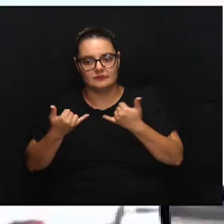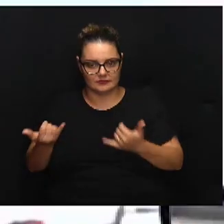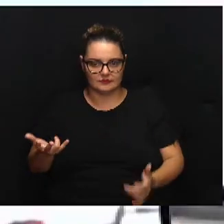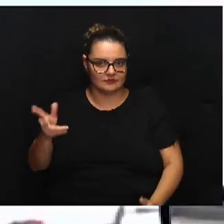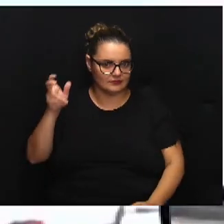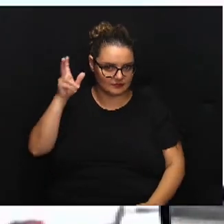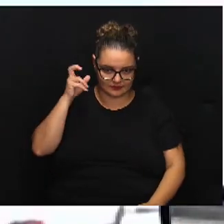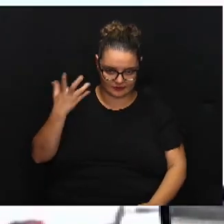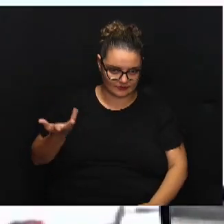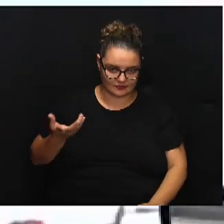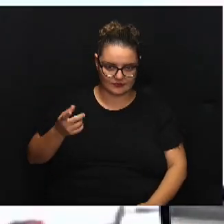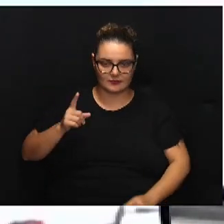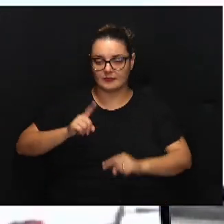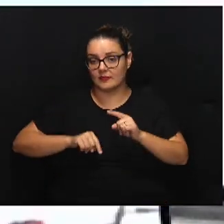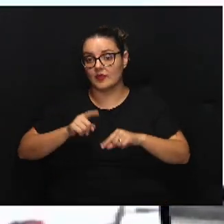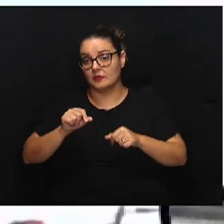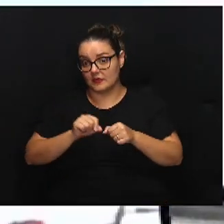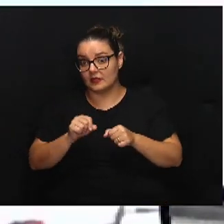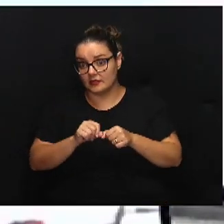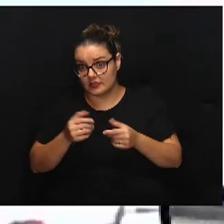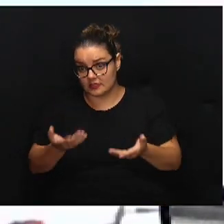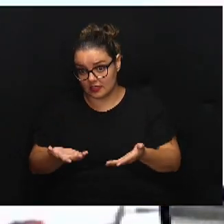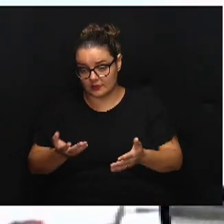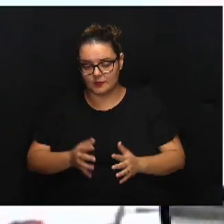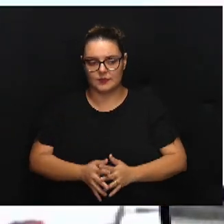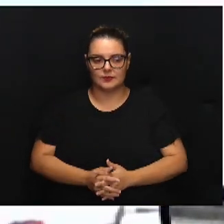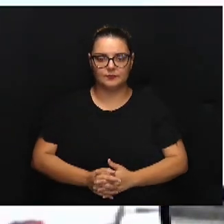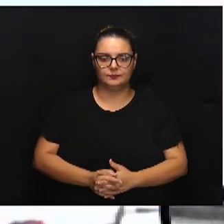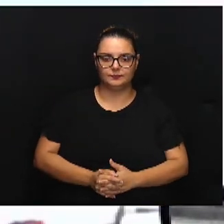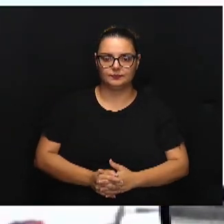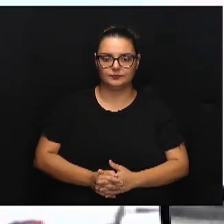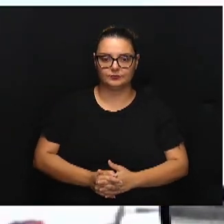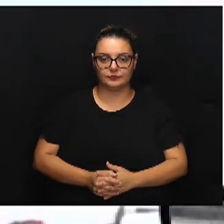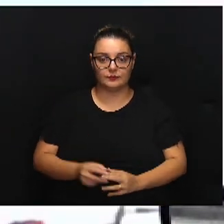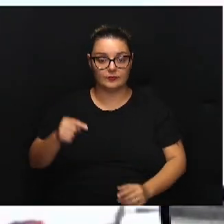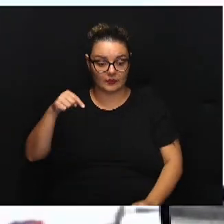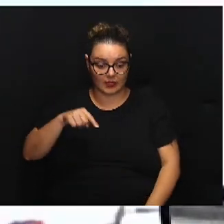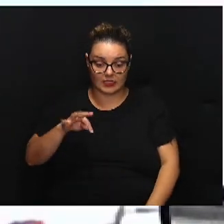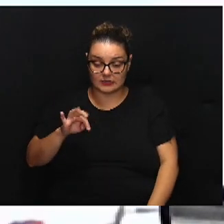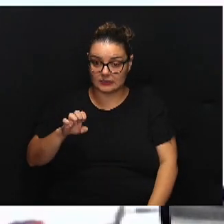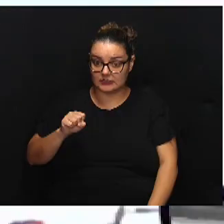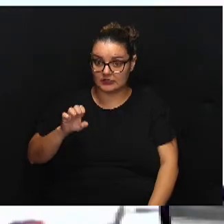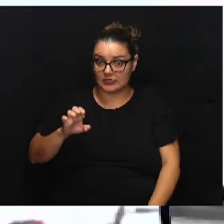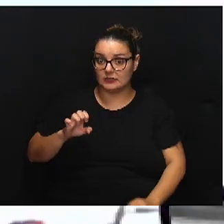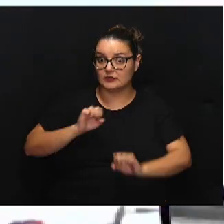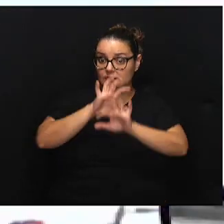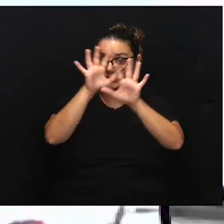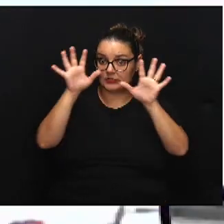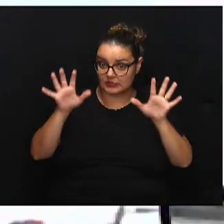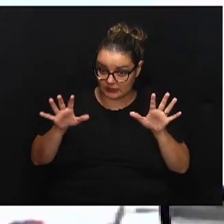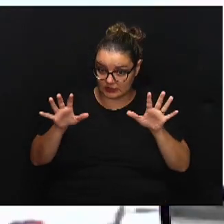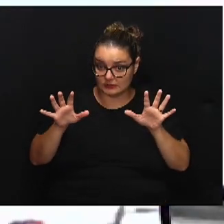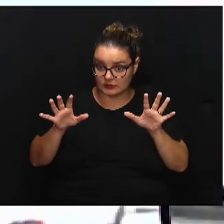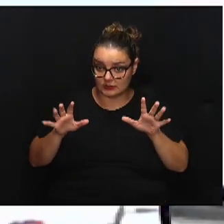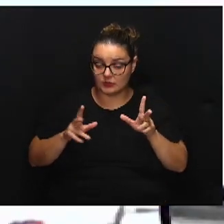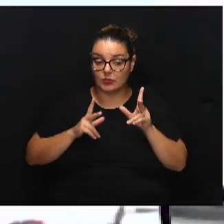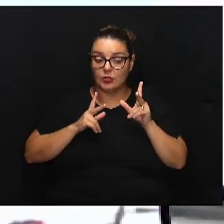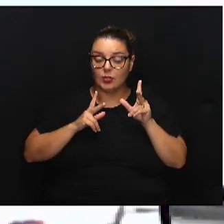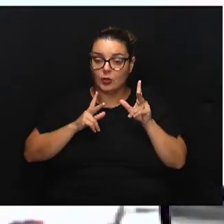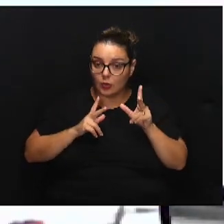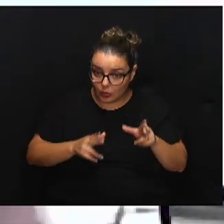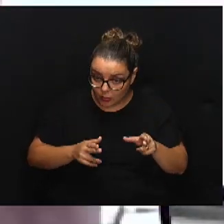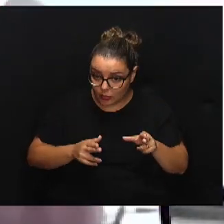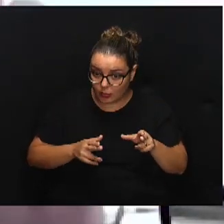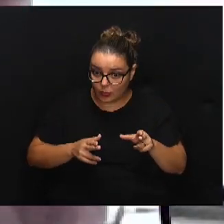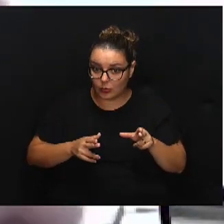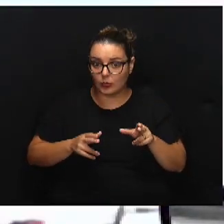nós fizemos uma tese sobre isso, e essa tese mostra muito claramente como muito